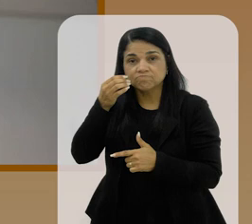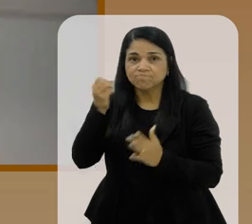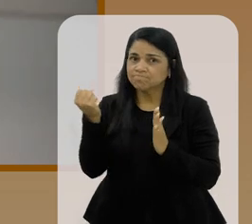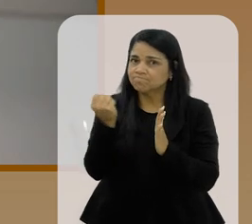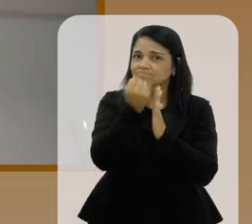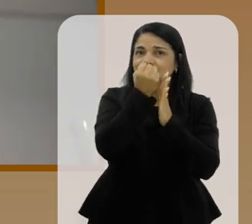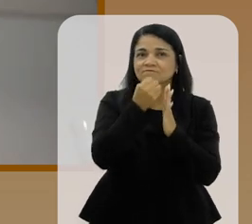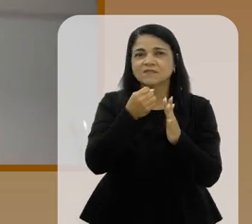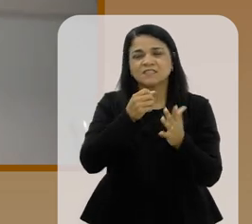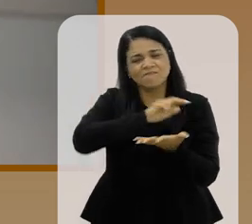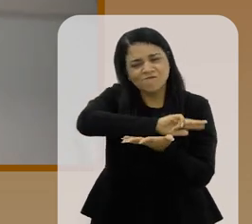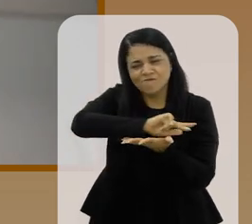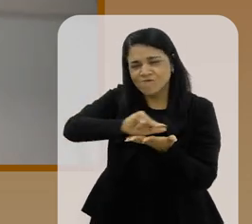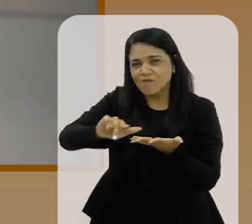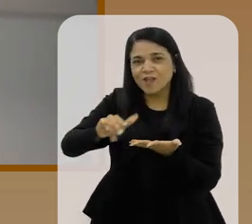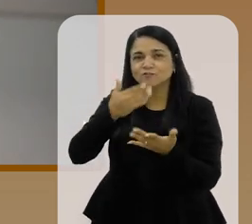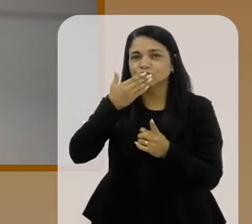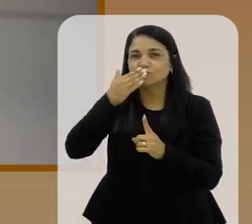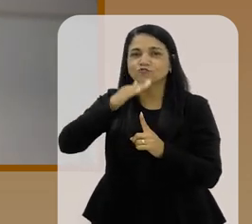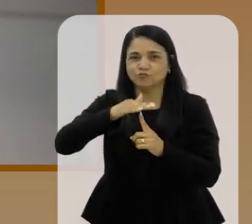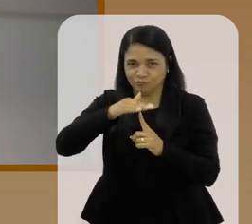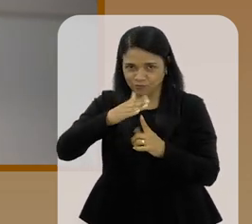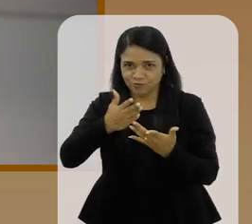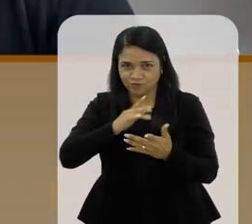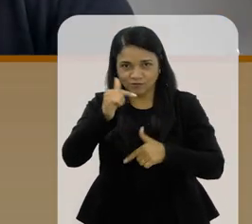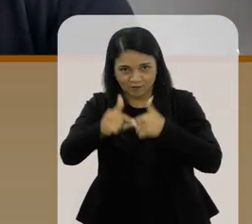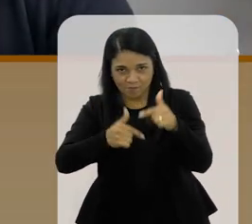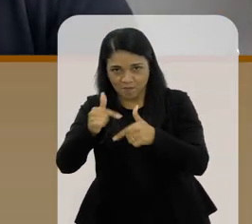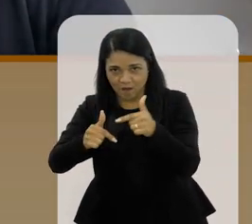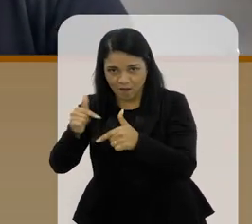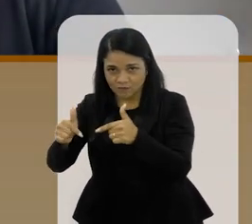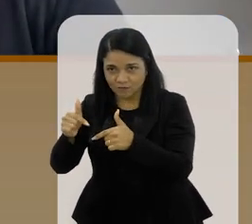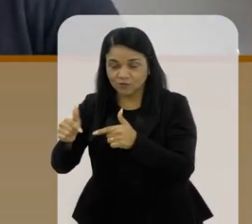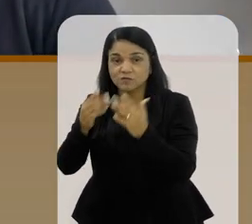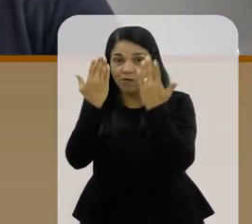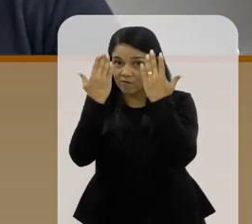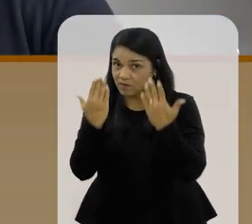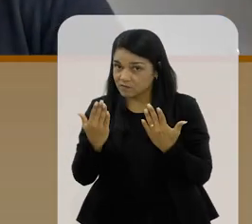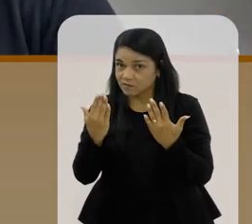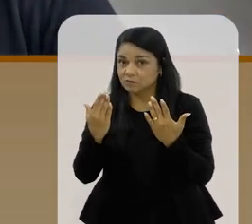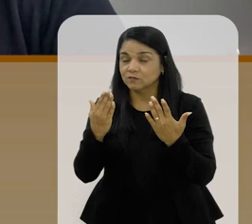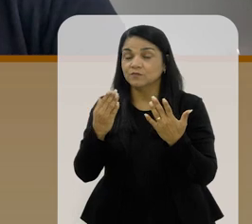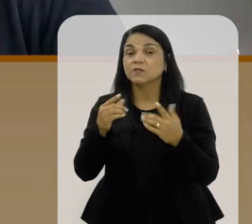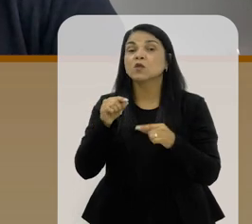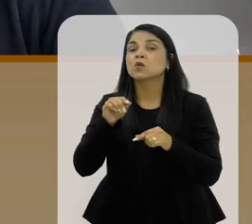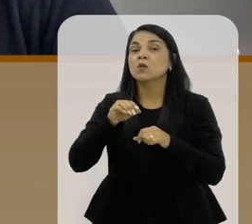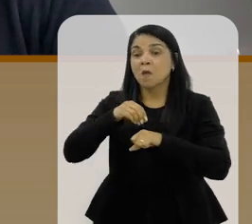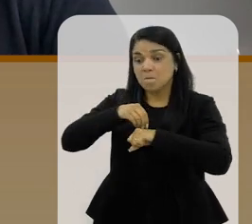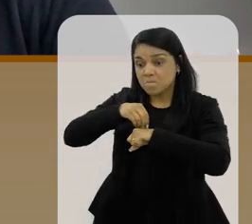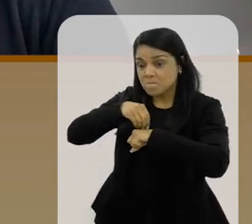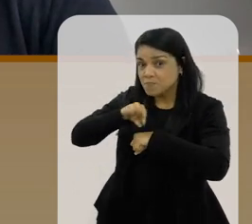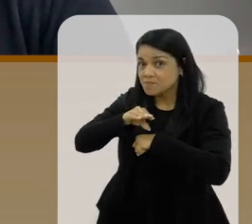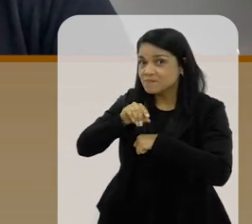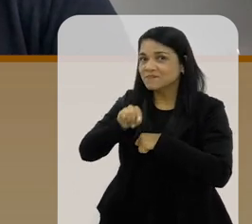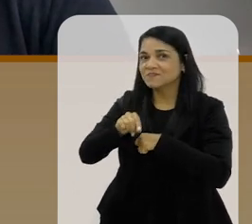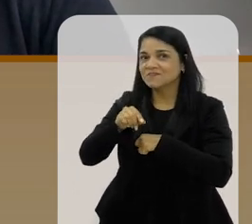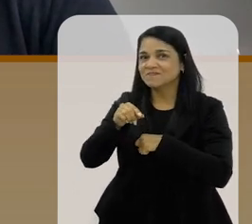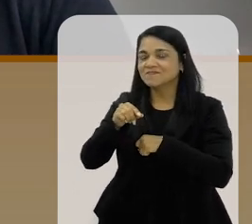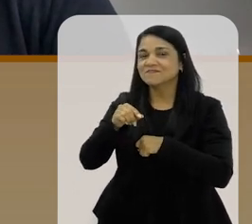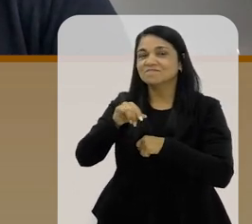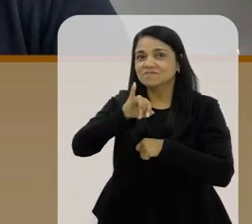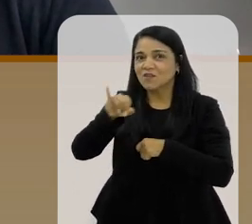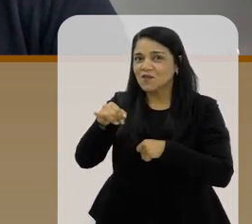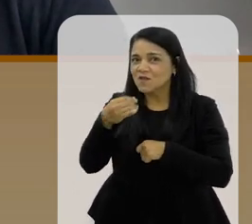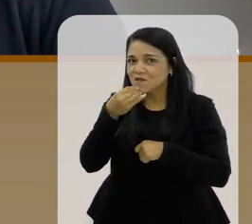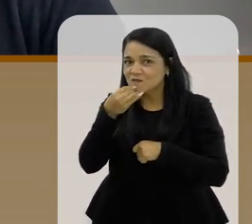destacados ou que pareçam mais destacados. Tem várias coisas. Você pode lidar dessa maneira, dessa É, maneira, porque você pode ter a lidar disso. possibilidade de ser indicado, eu imagino